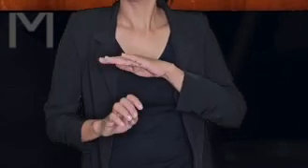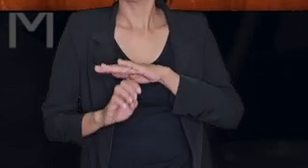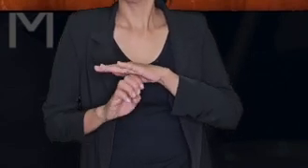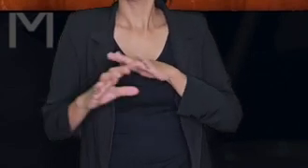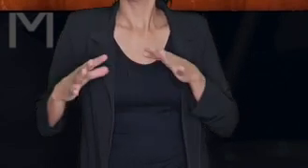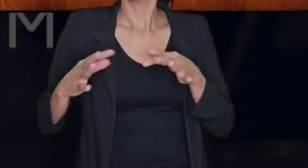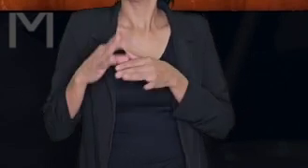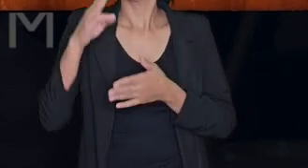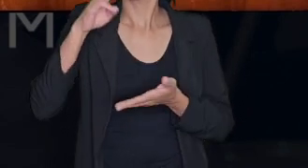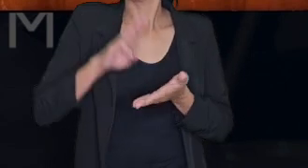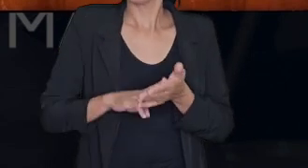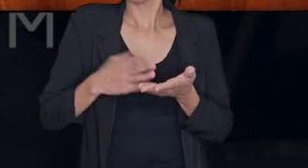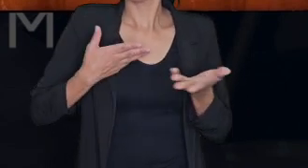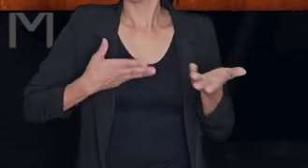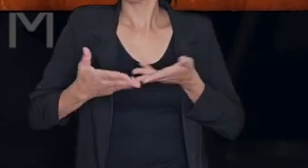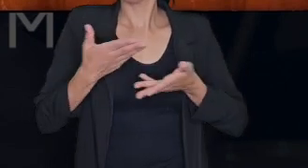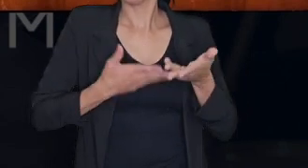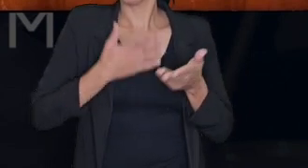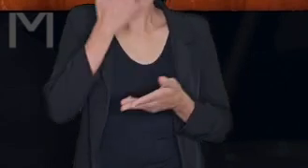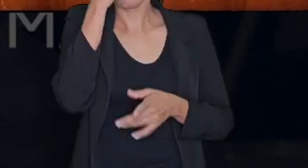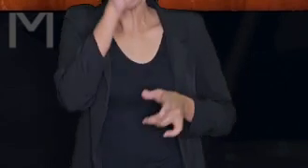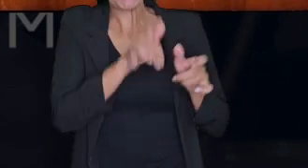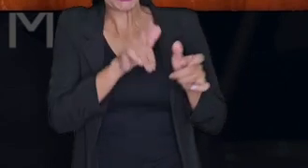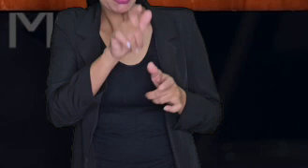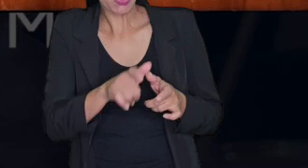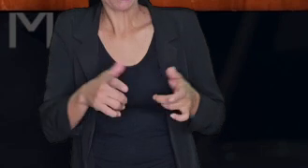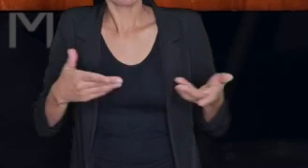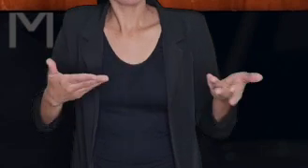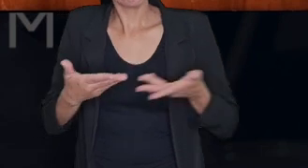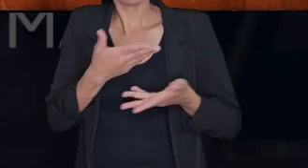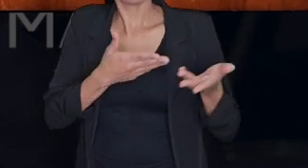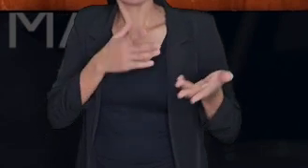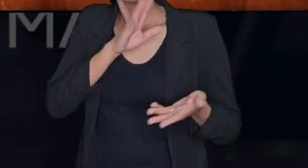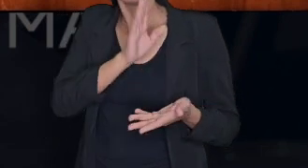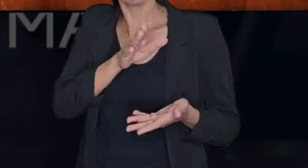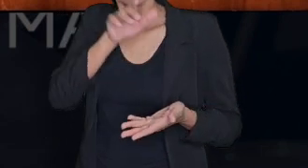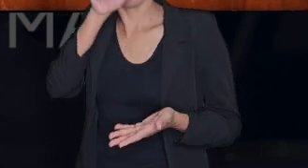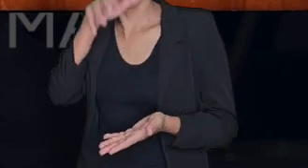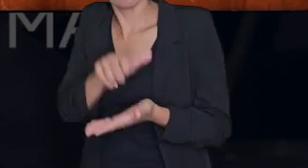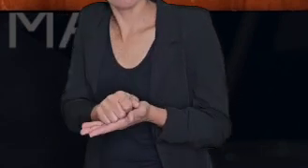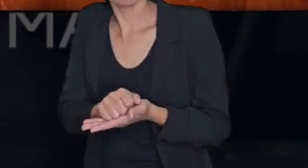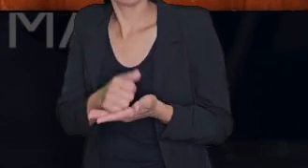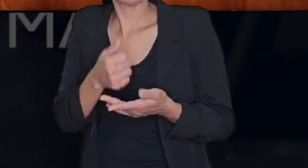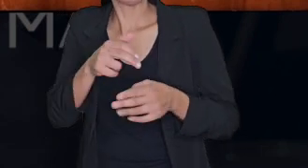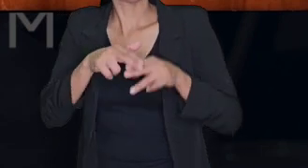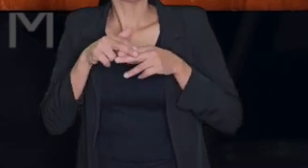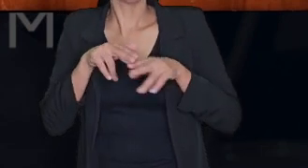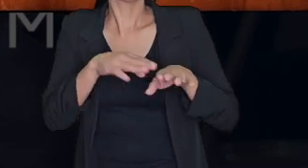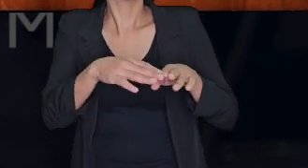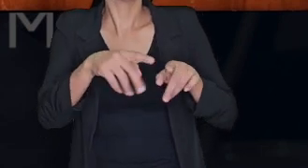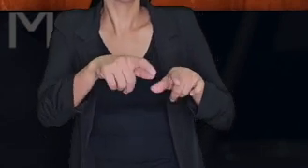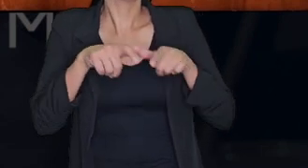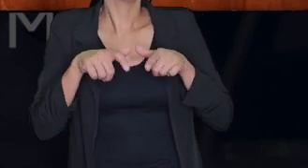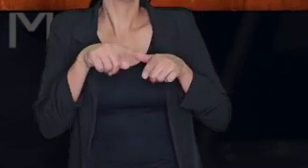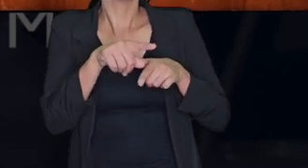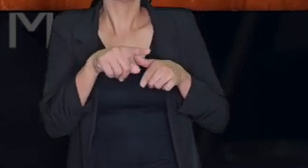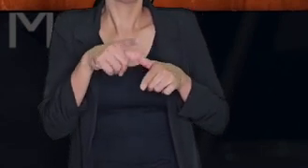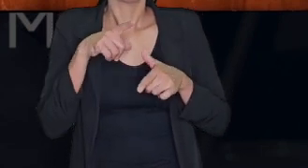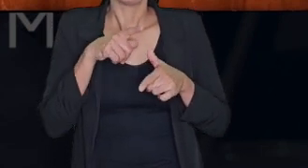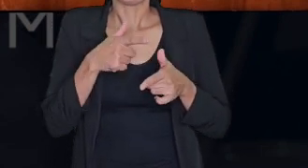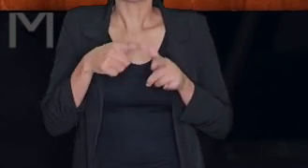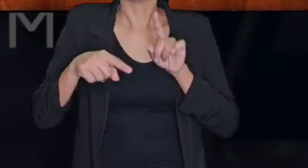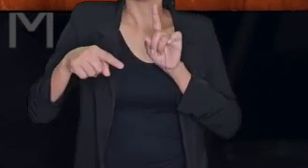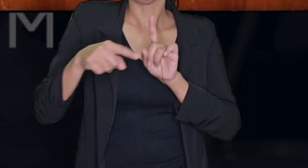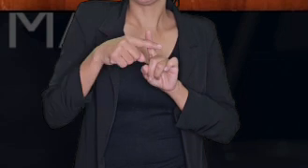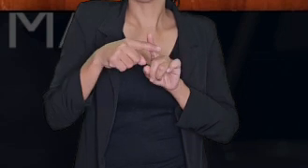Federal, o próprio Estado-membro já interagiu com os herdeiros já cadastraram, e por isso